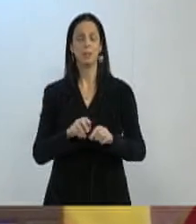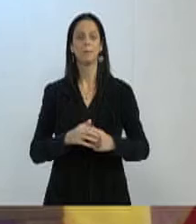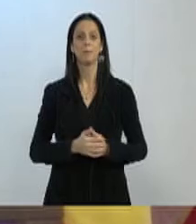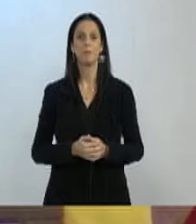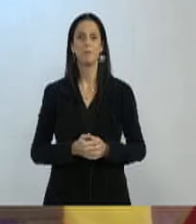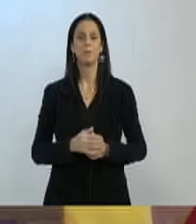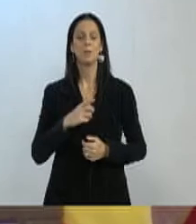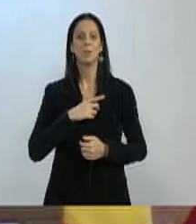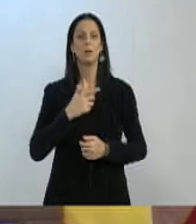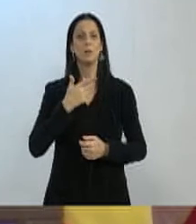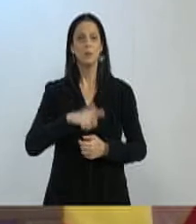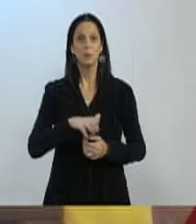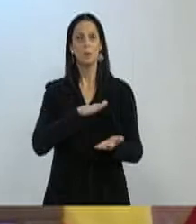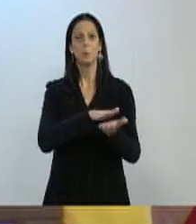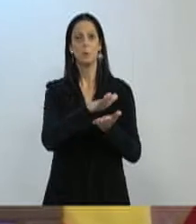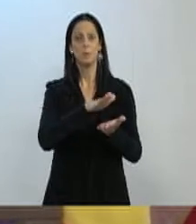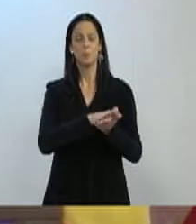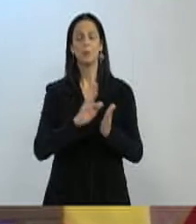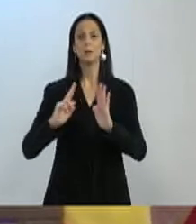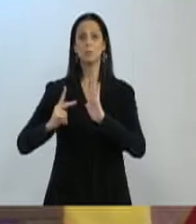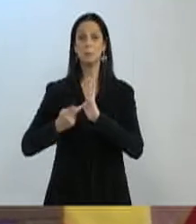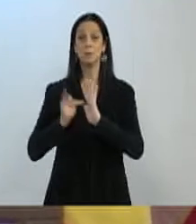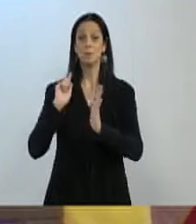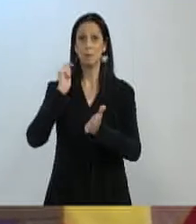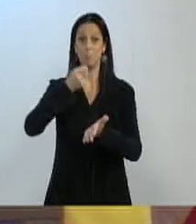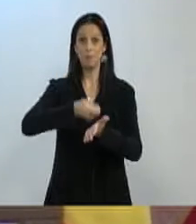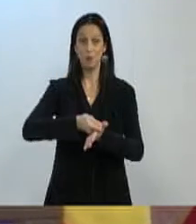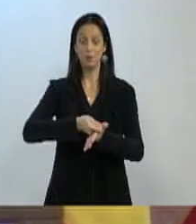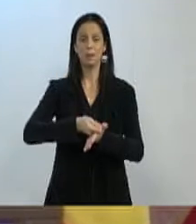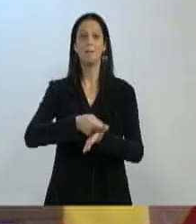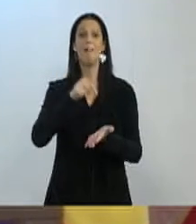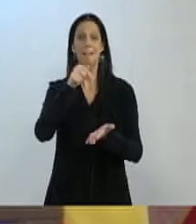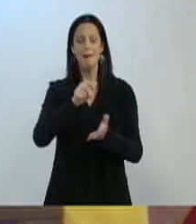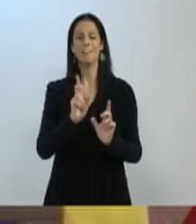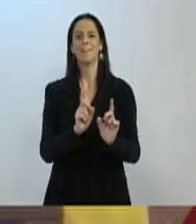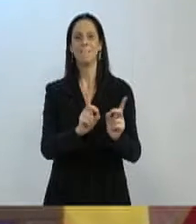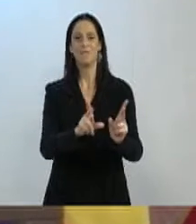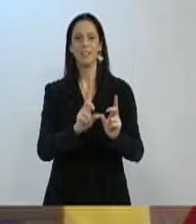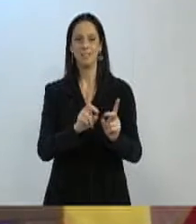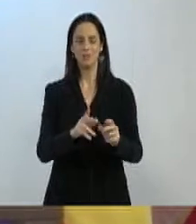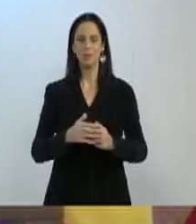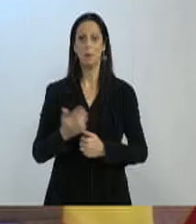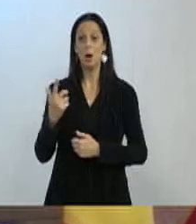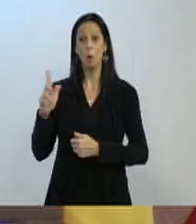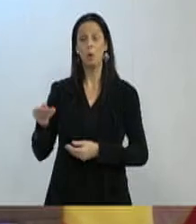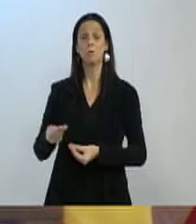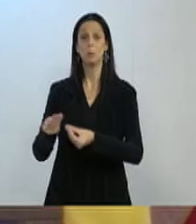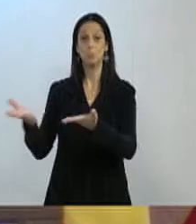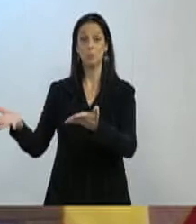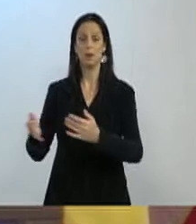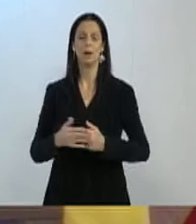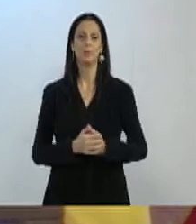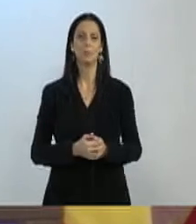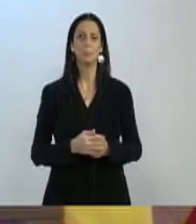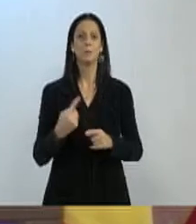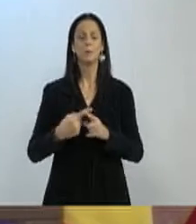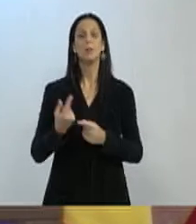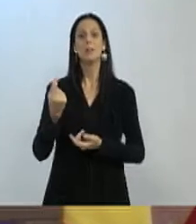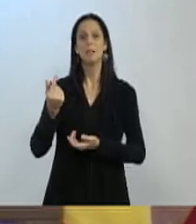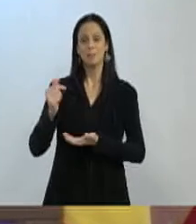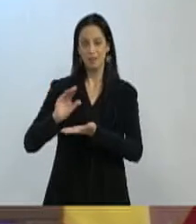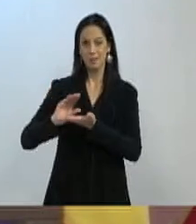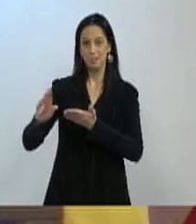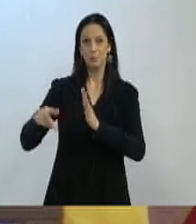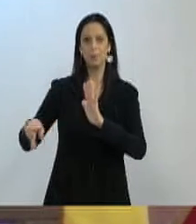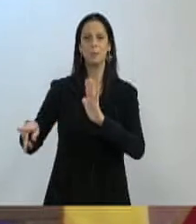outra edição paga pelo Sindilojas, que essa está sendo vendida, tá? Porque de recurso de Lei Rouanet nada pode